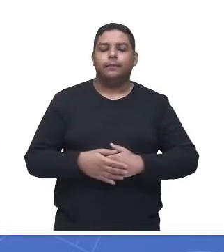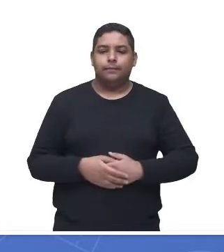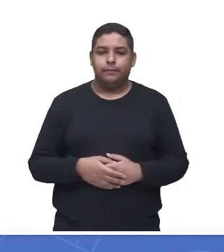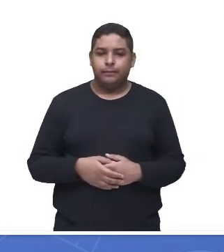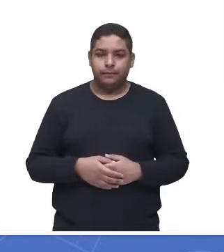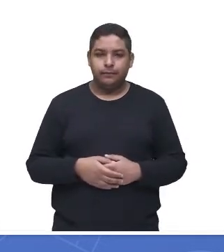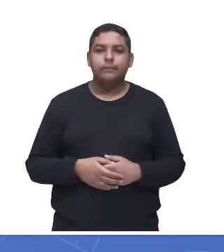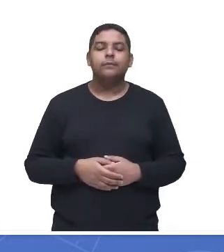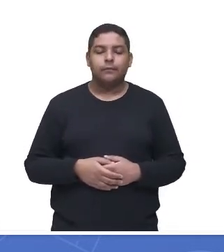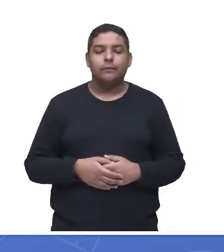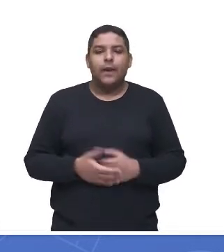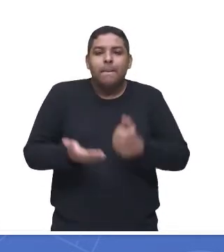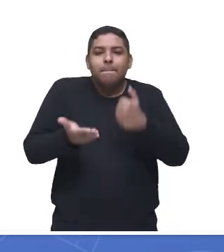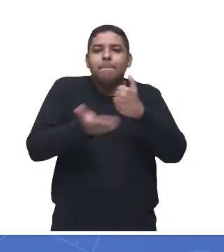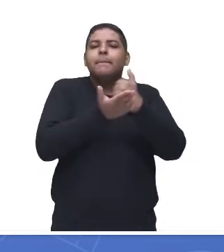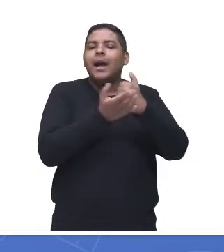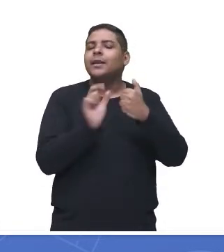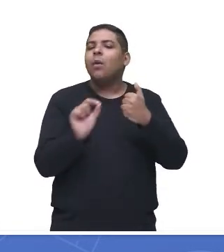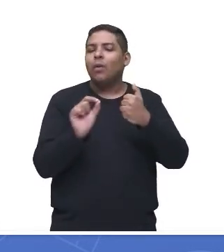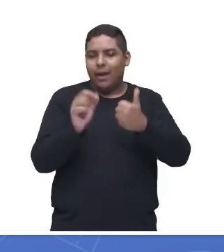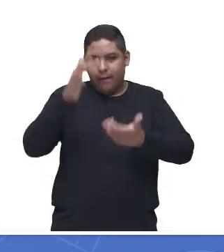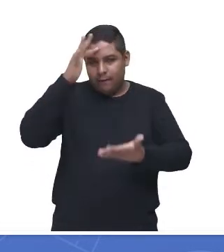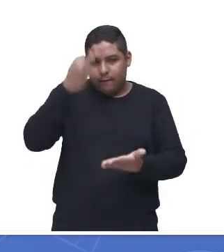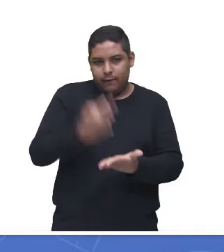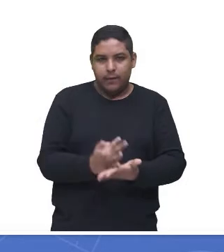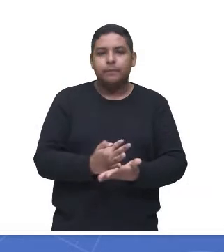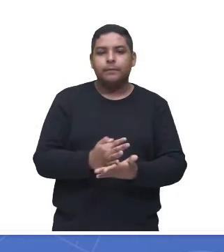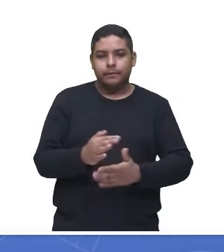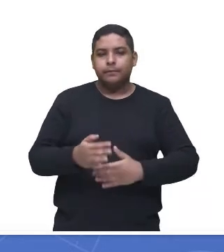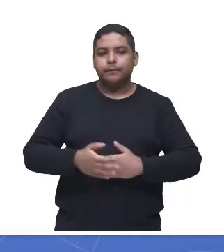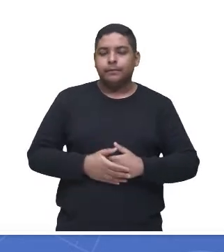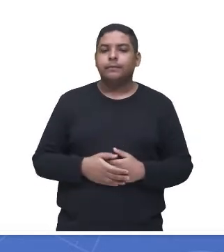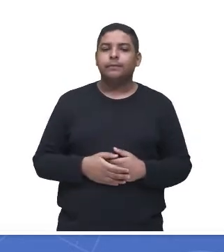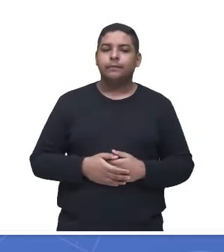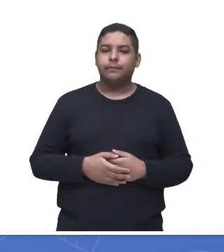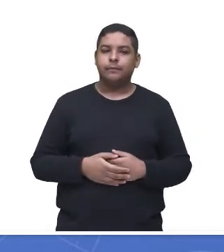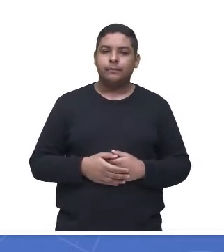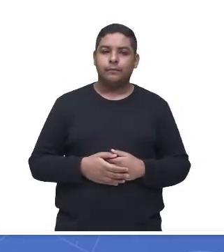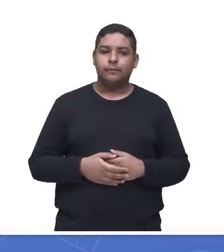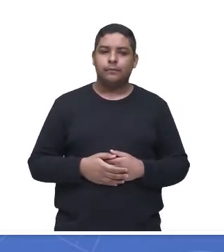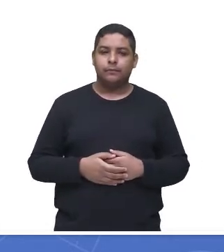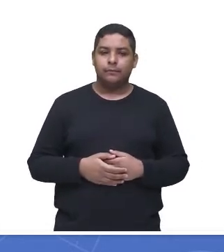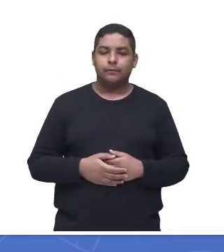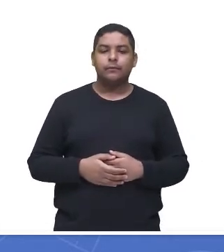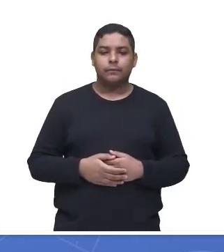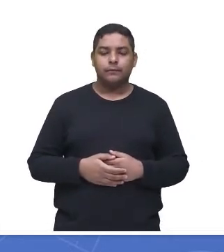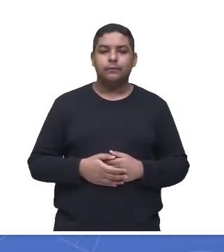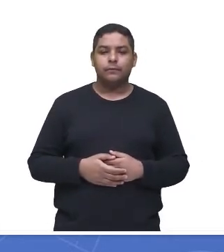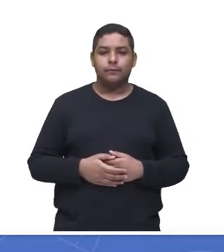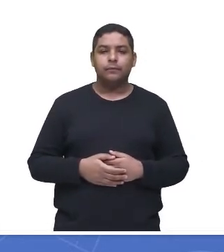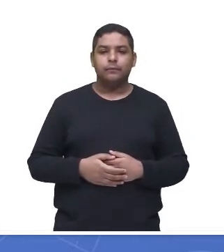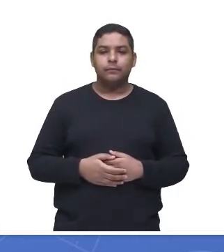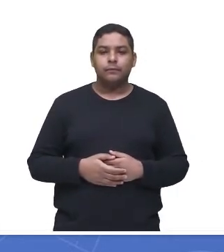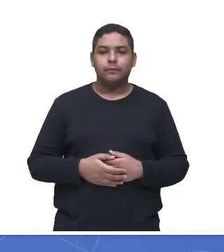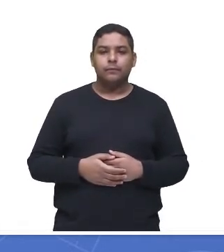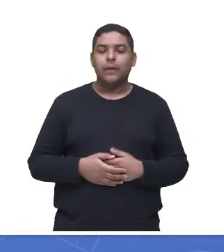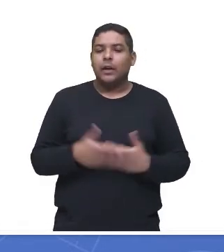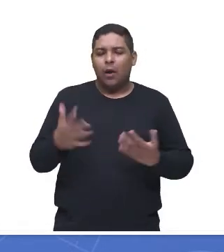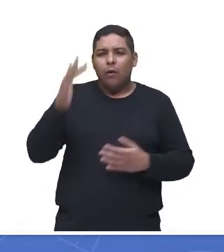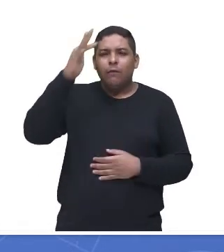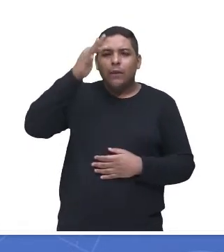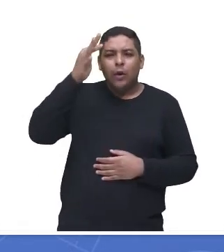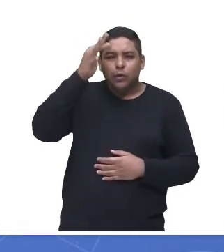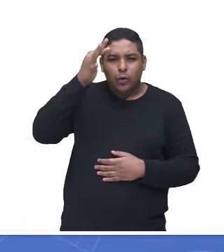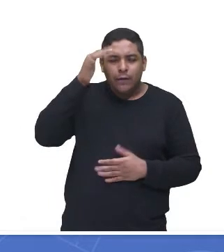é baseado na fé, né? Então, esse mistério que a filosofia indaga,